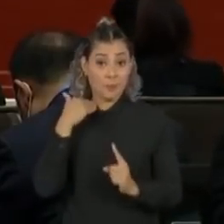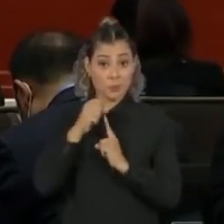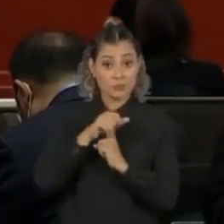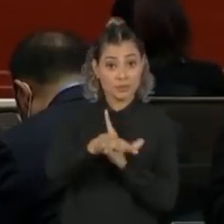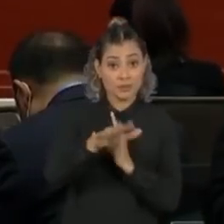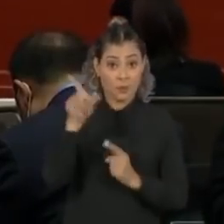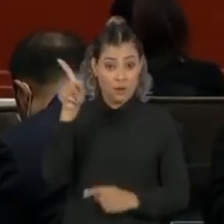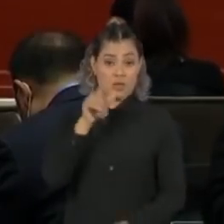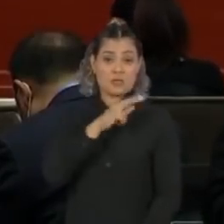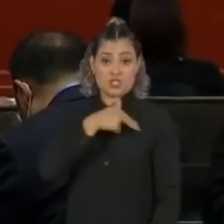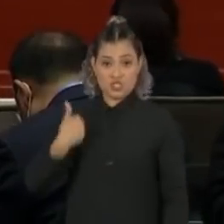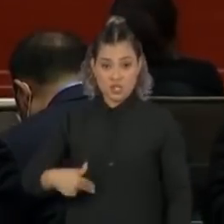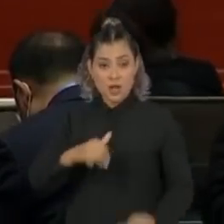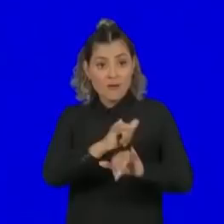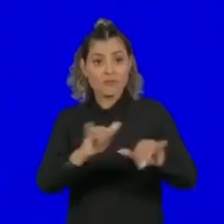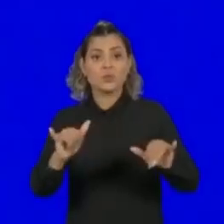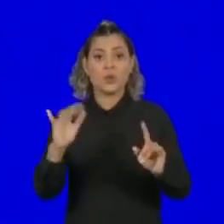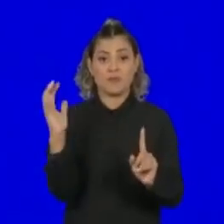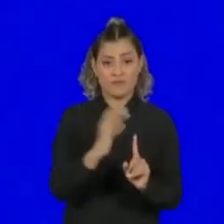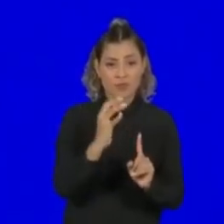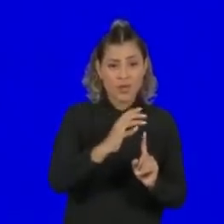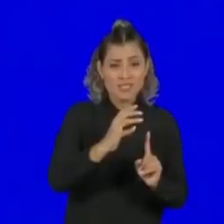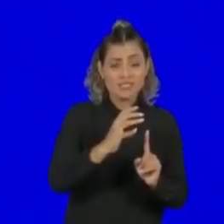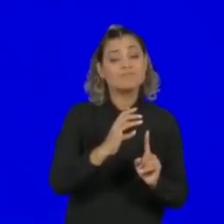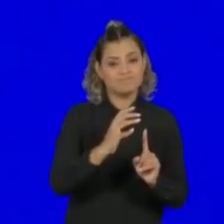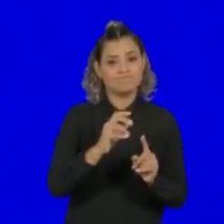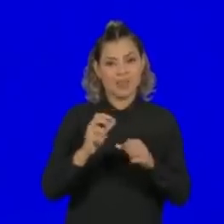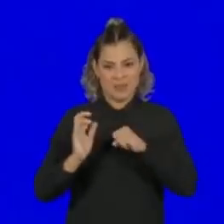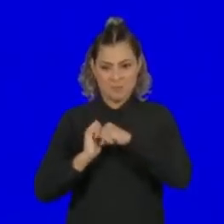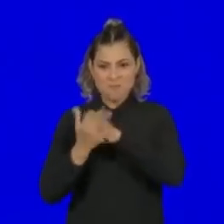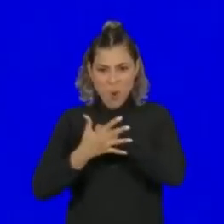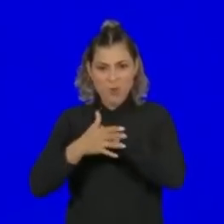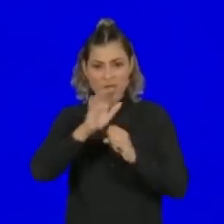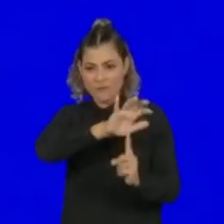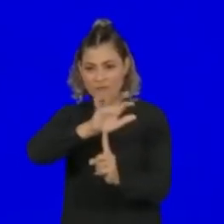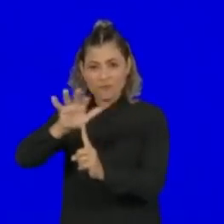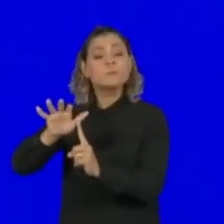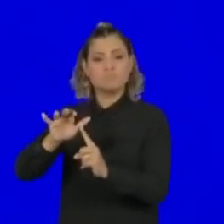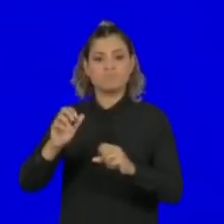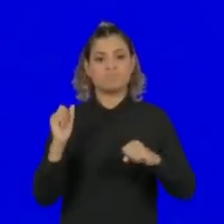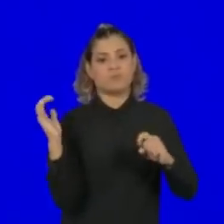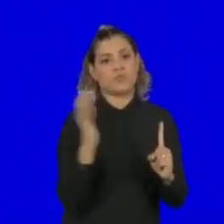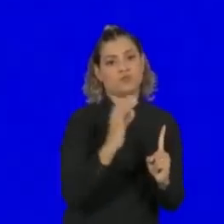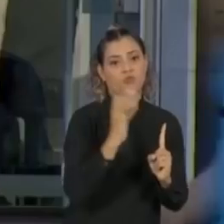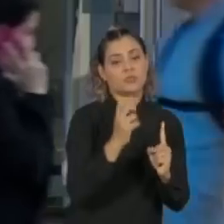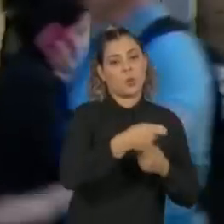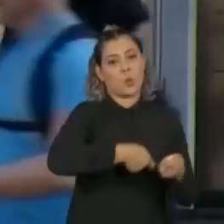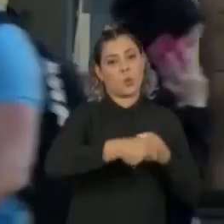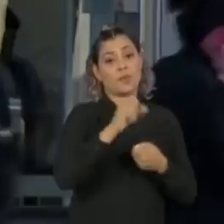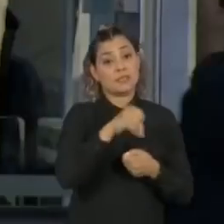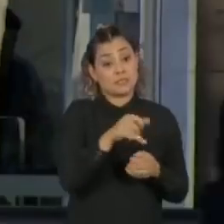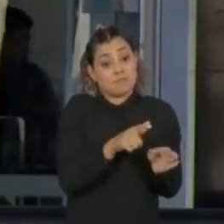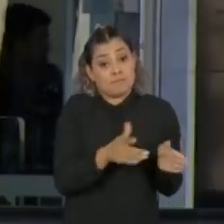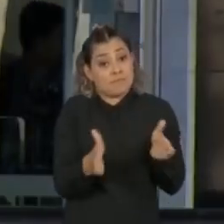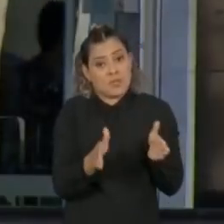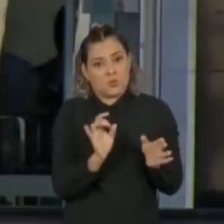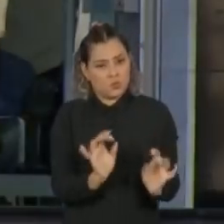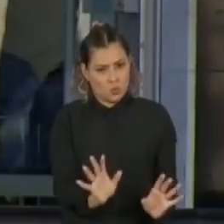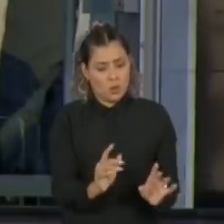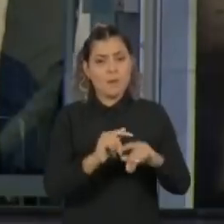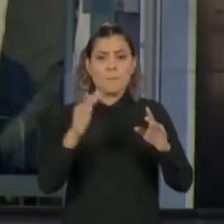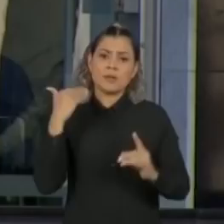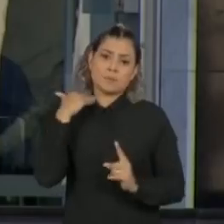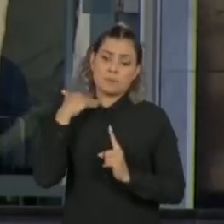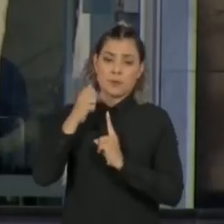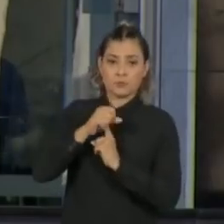chinês garantiu que o impacto da pandemia do vírus na economia deve ser temporário. Porém, o chefe do Banco Central